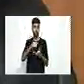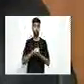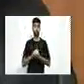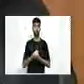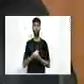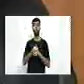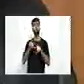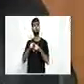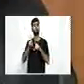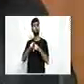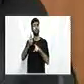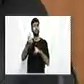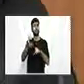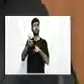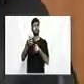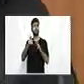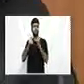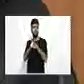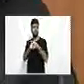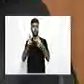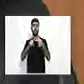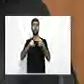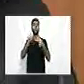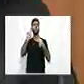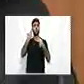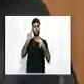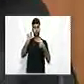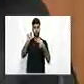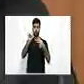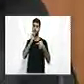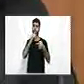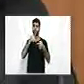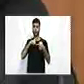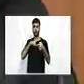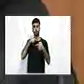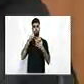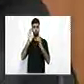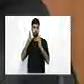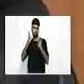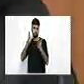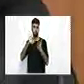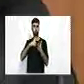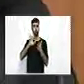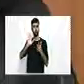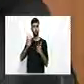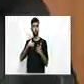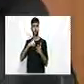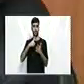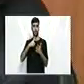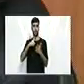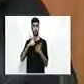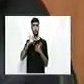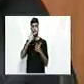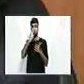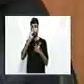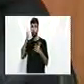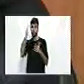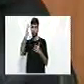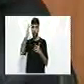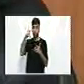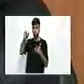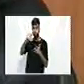química e uma primeira primeiro questionamento chegou pra gente Em alguns momentos aqui eu acho que alguns colegas